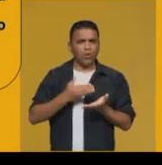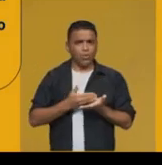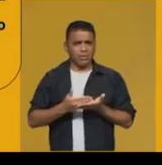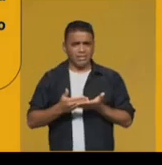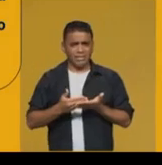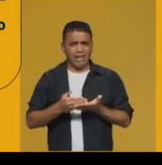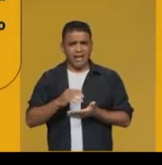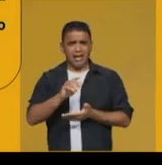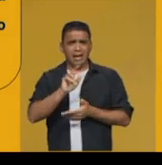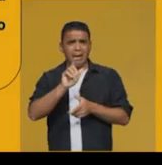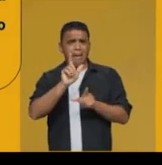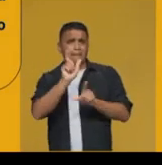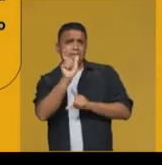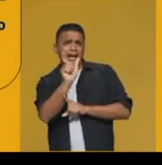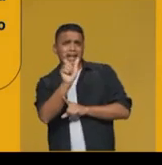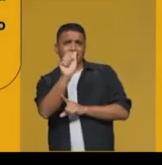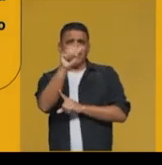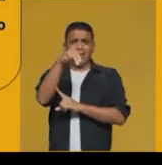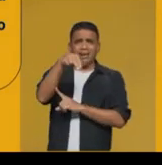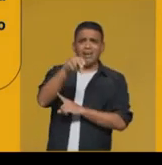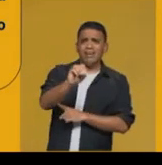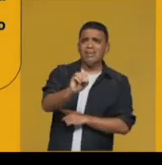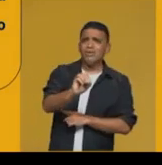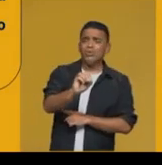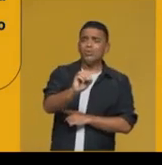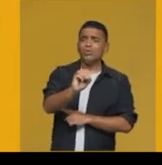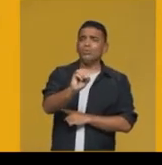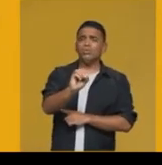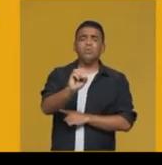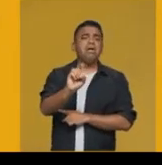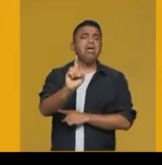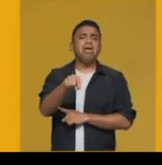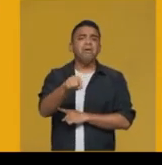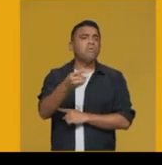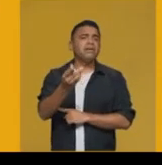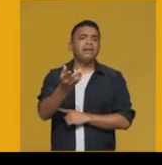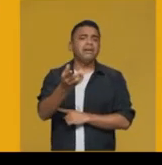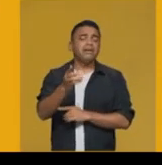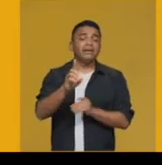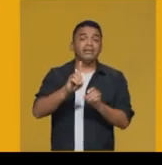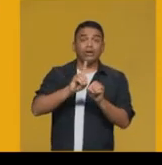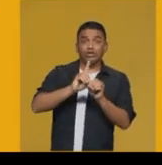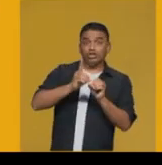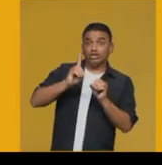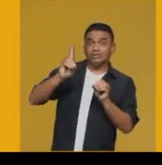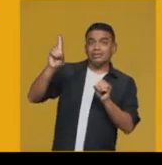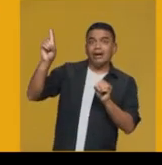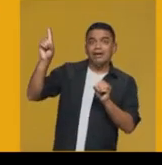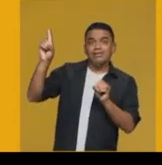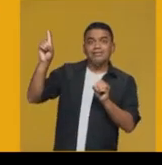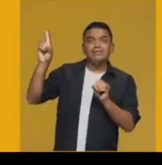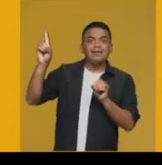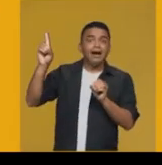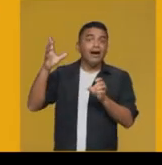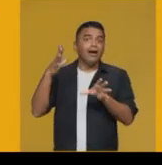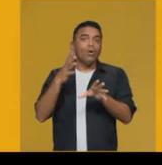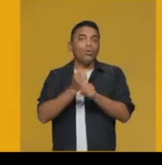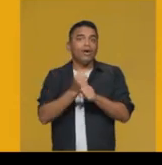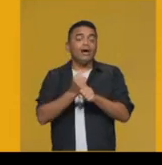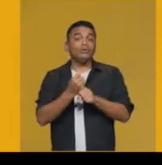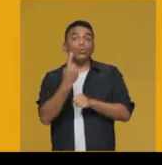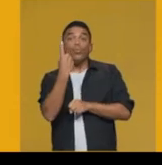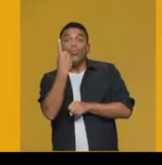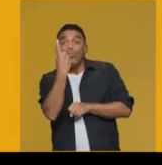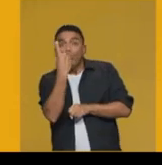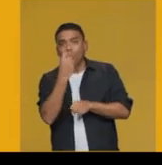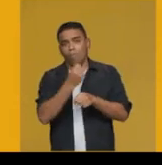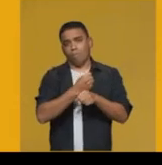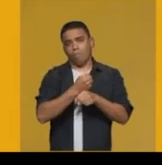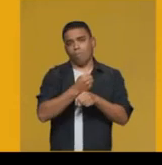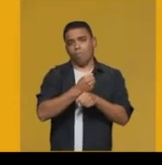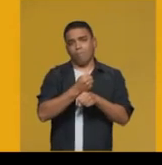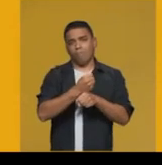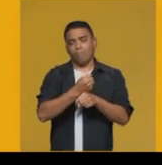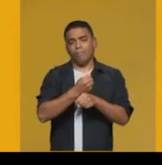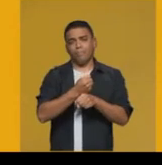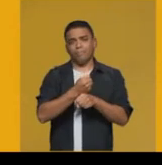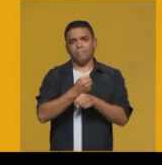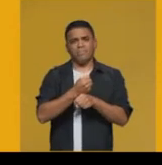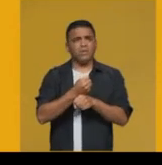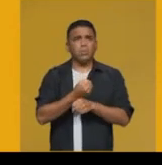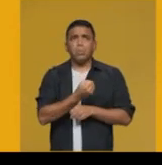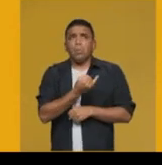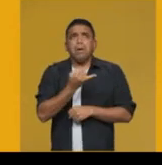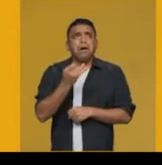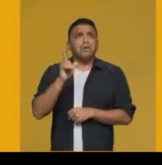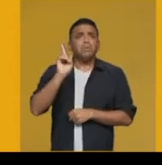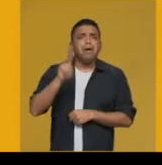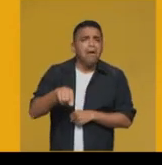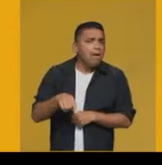Mas ano-luz é a distância que a luz percorre em um ano. E qual é o valor dessa distância? Bom, a